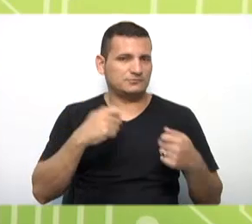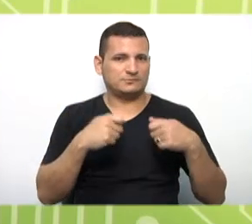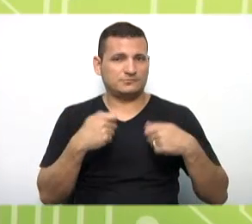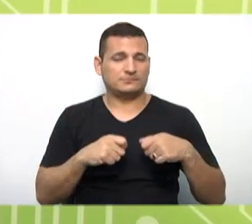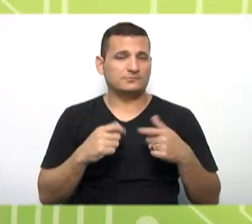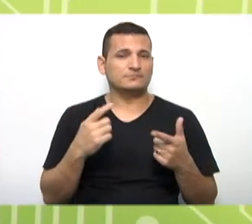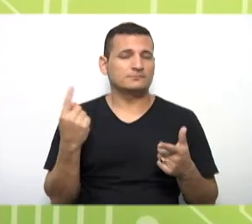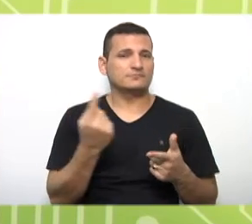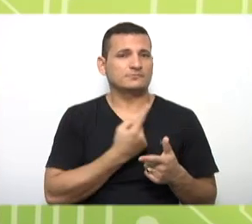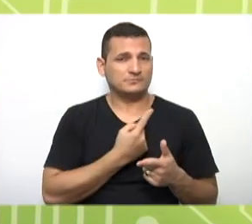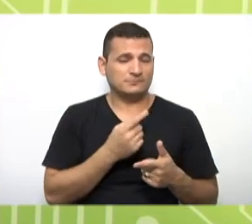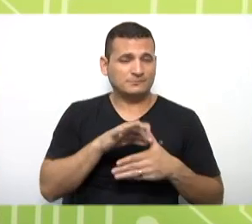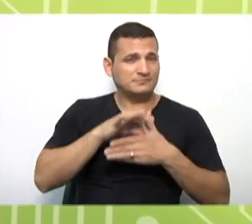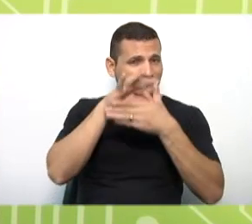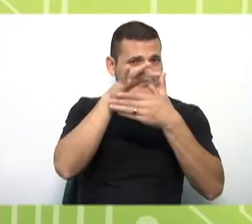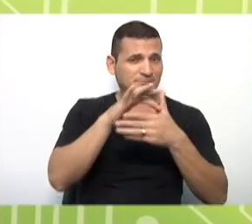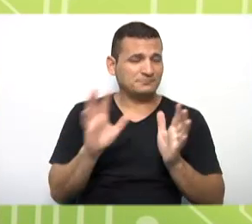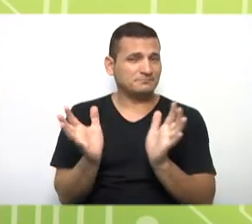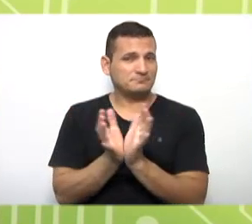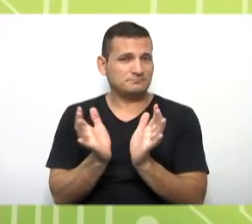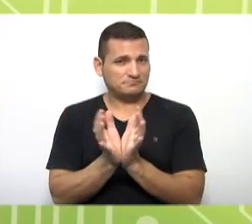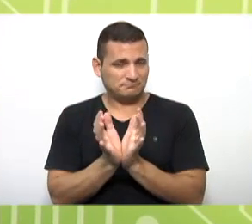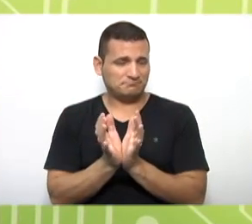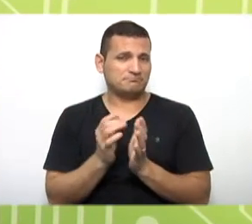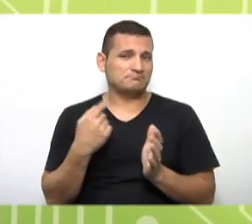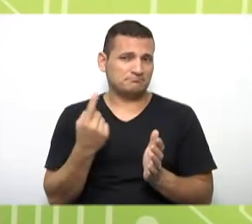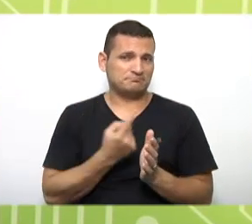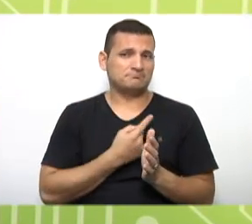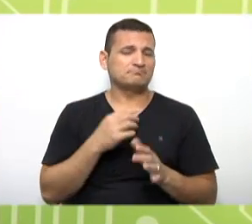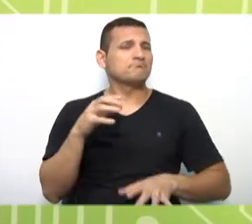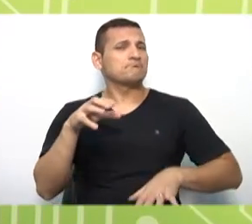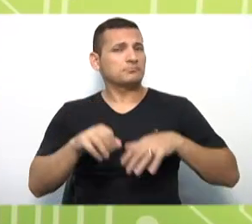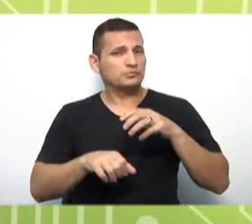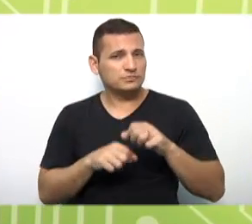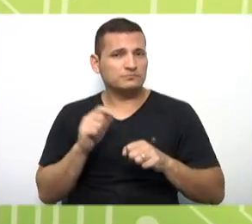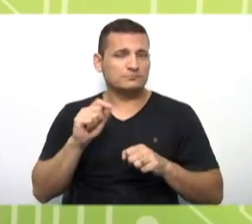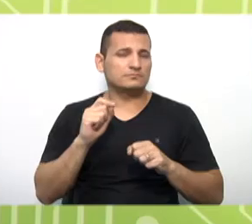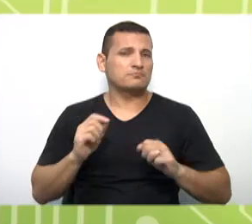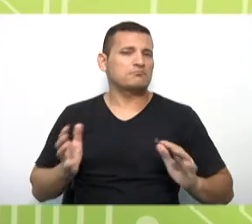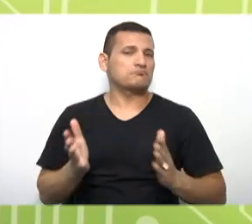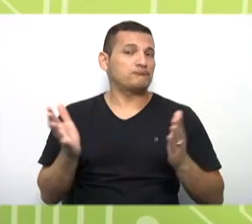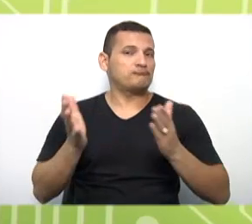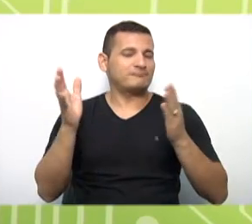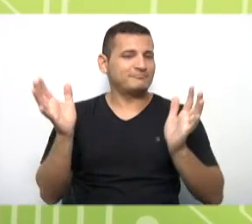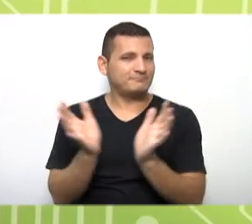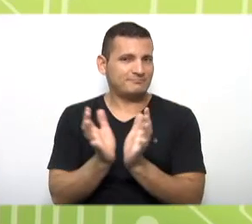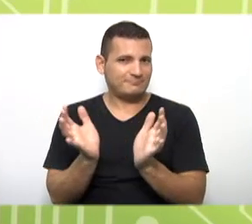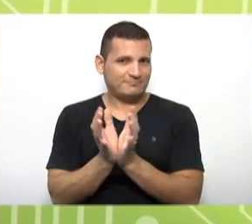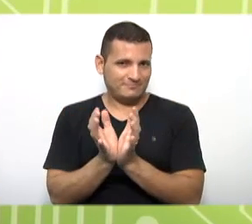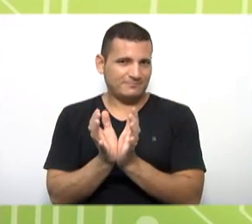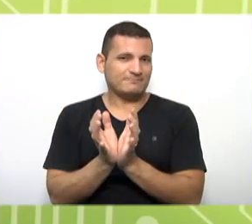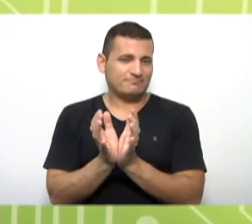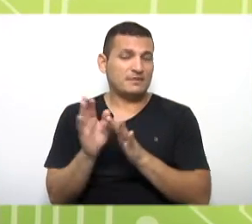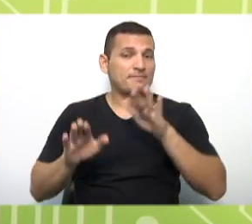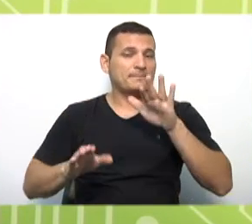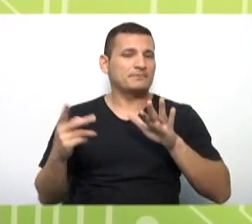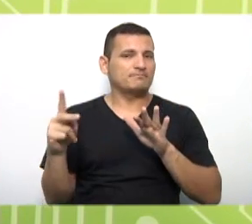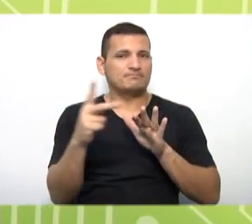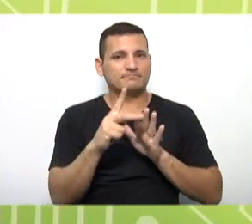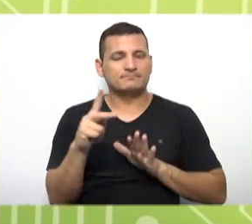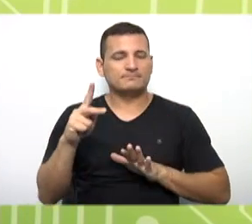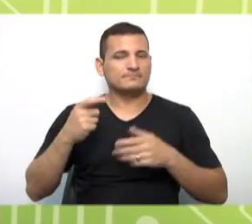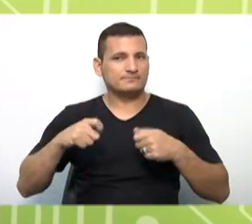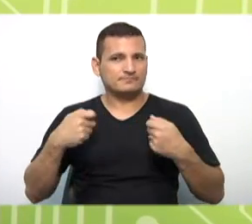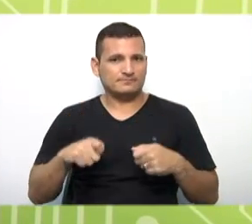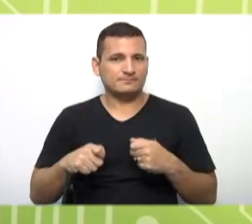que nós, enquanto líderes de equipe, a gente busque motivar a nossa equipe de acordo com as suas necessidades.